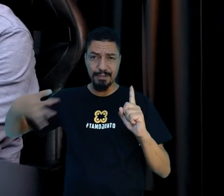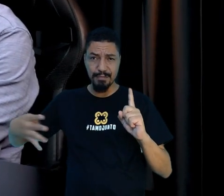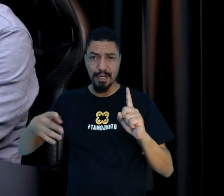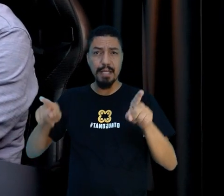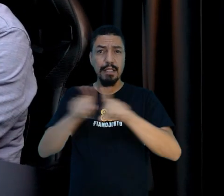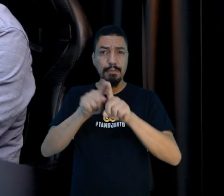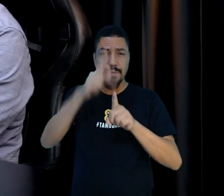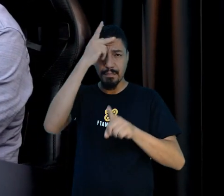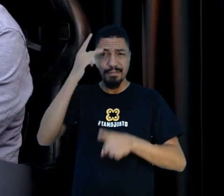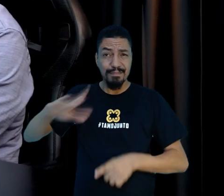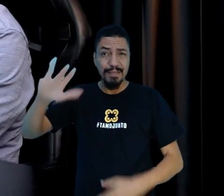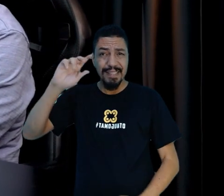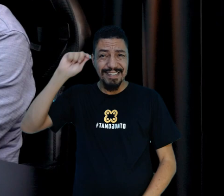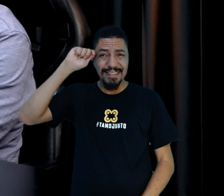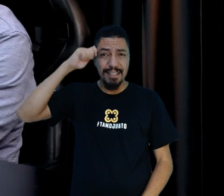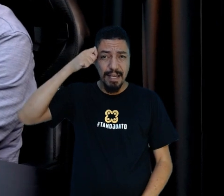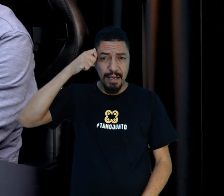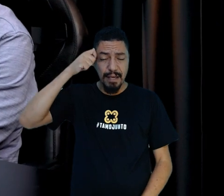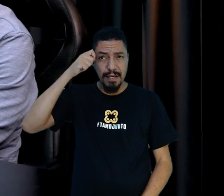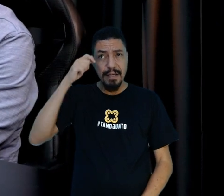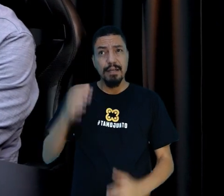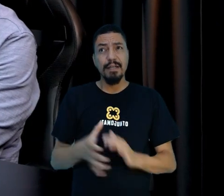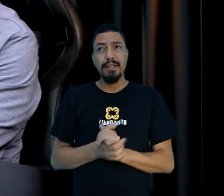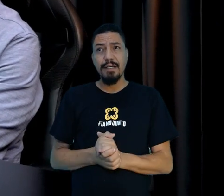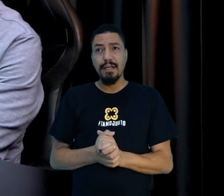pessoas negras também, mas enfim,